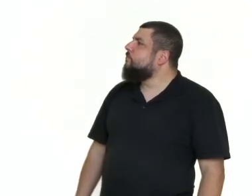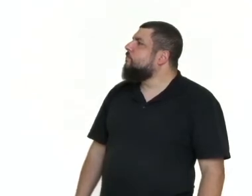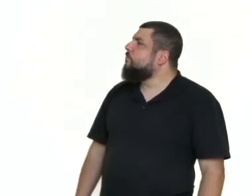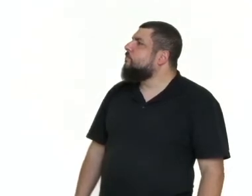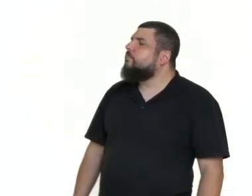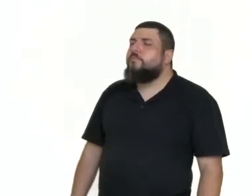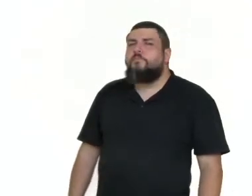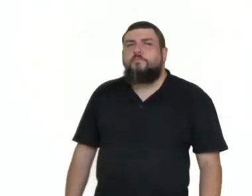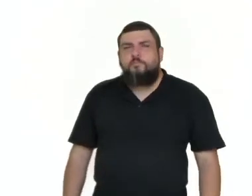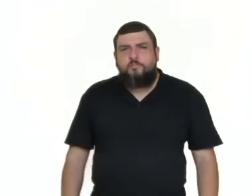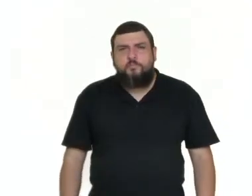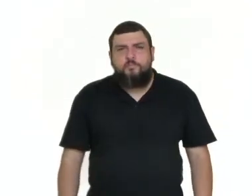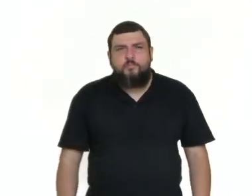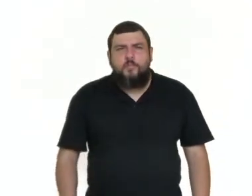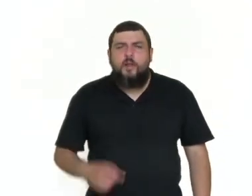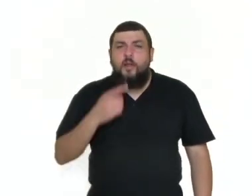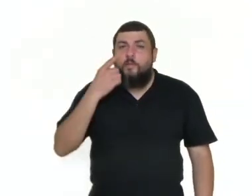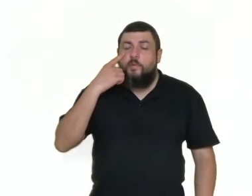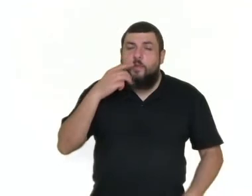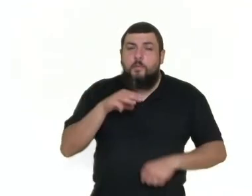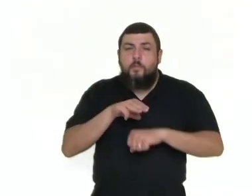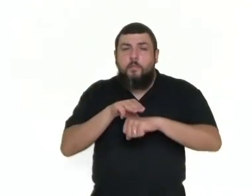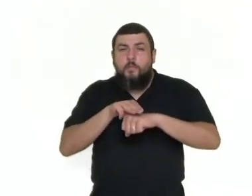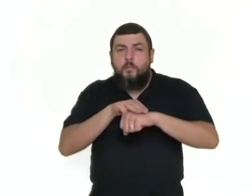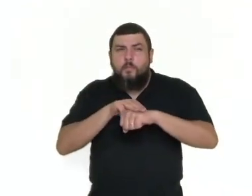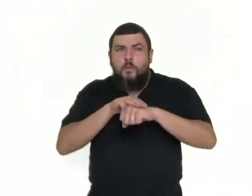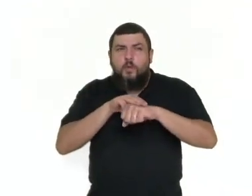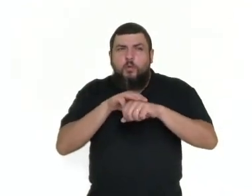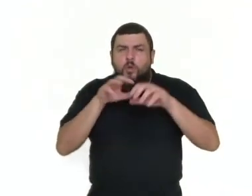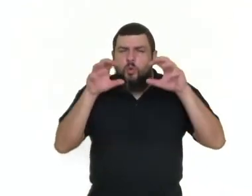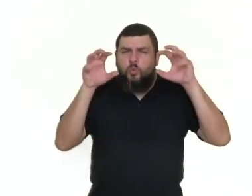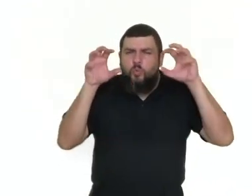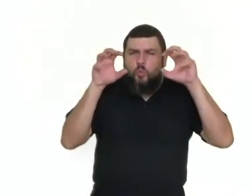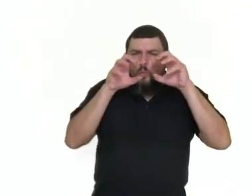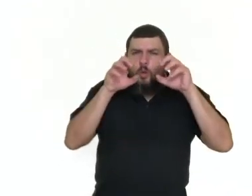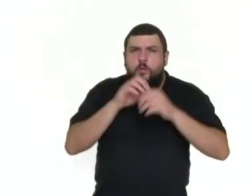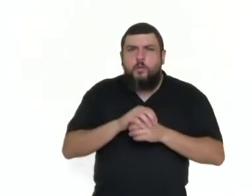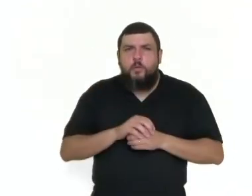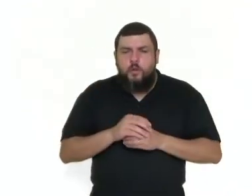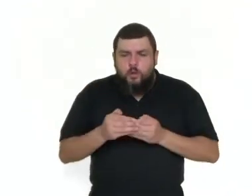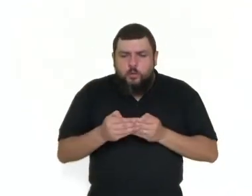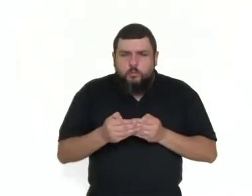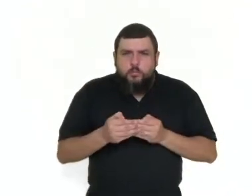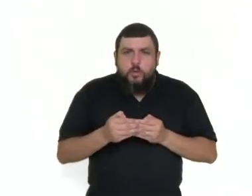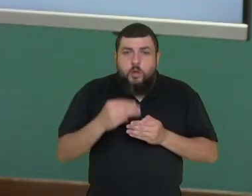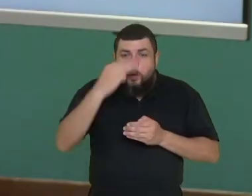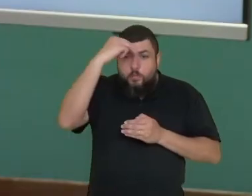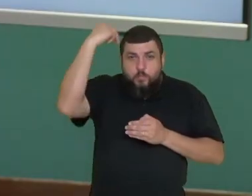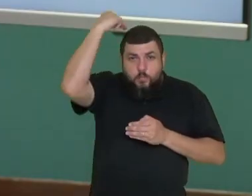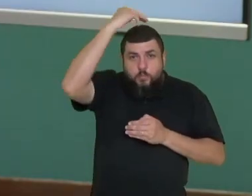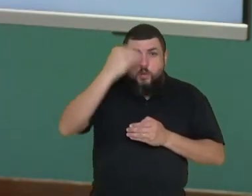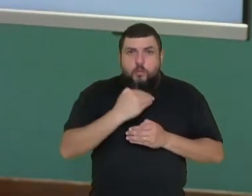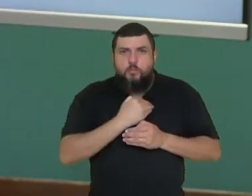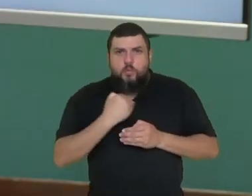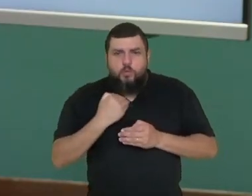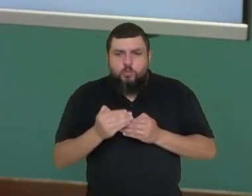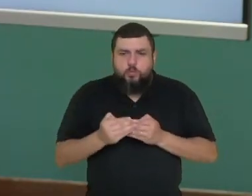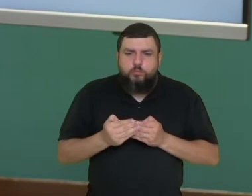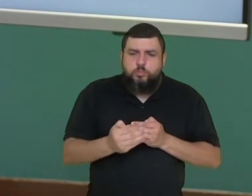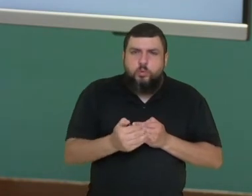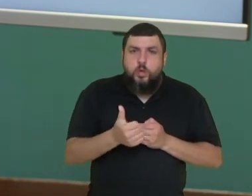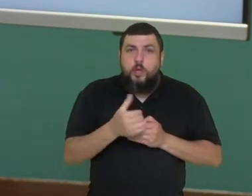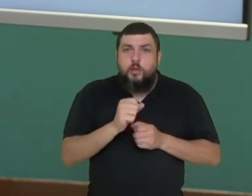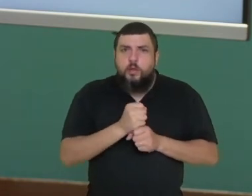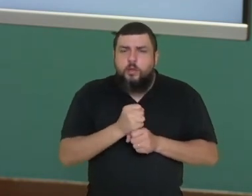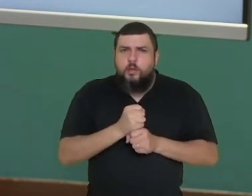bacana. Marronzinho mais escuro, 622, 632, 10 anos do trabalho Maomé, unificou um Estado.